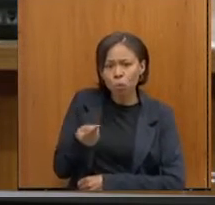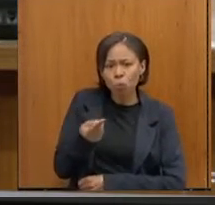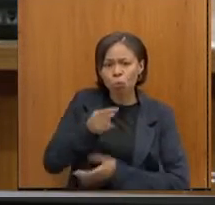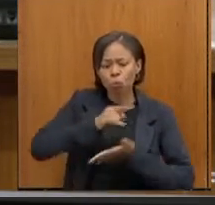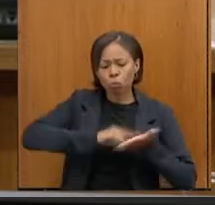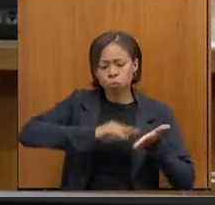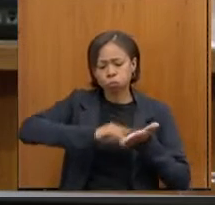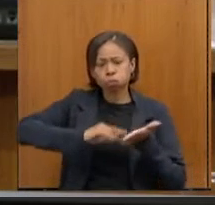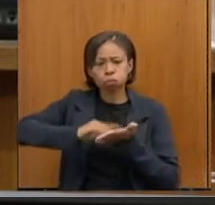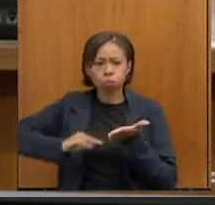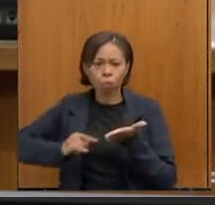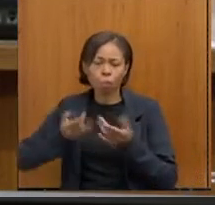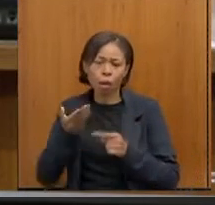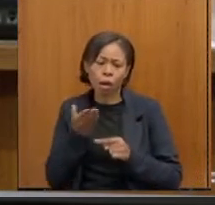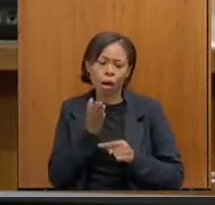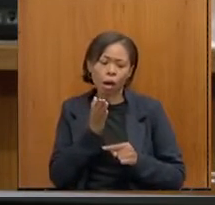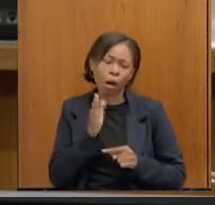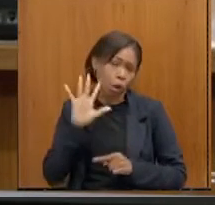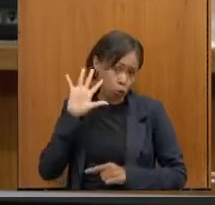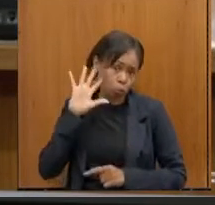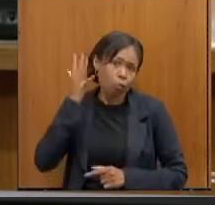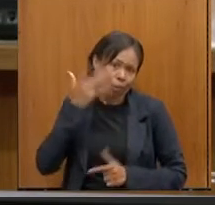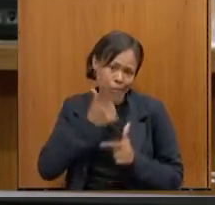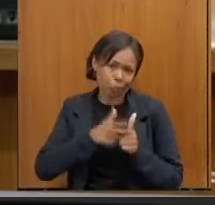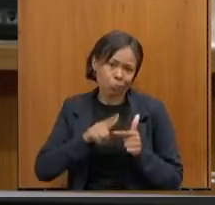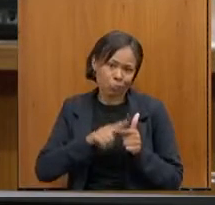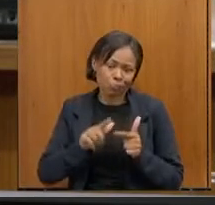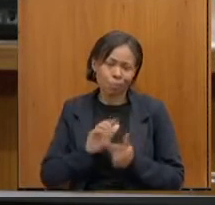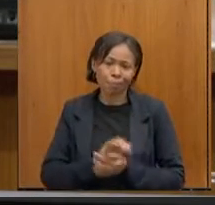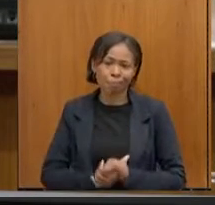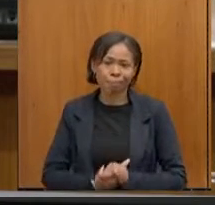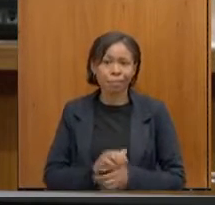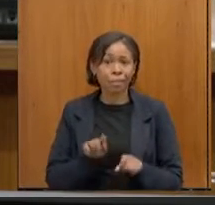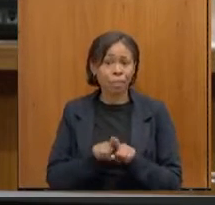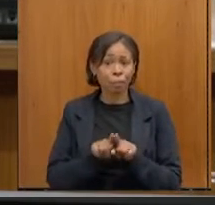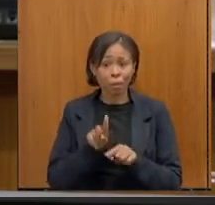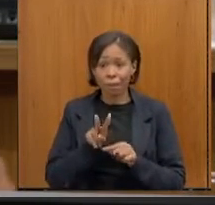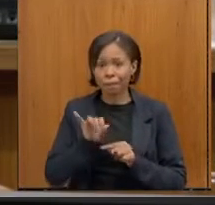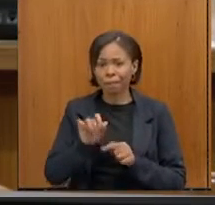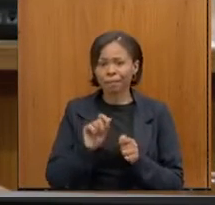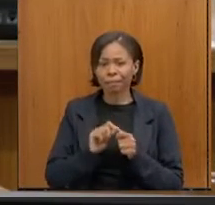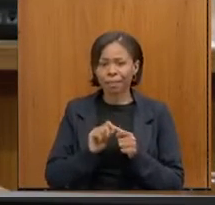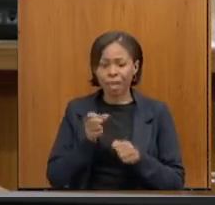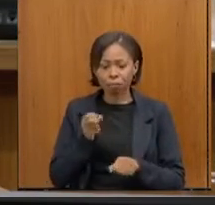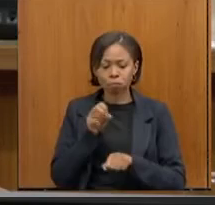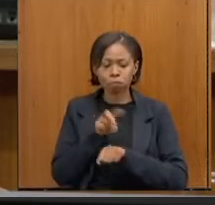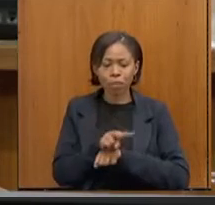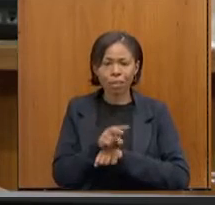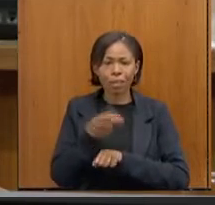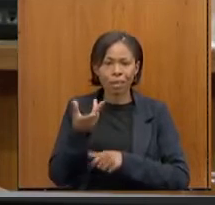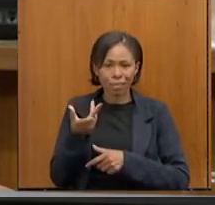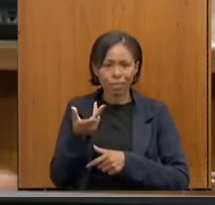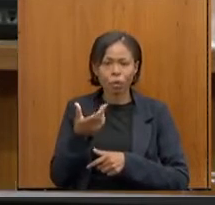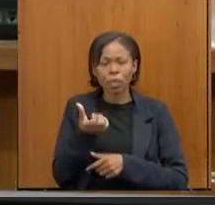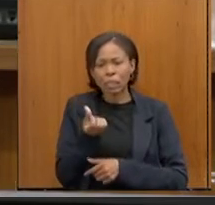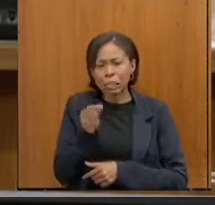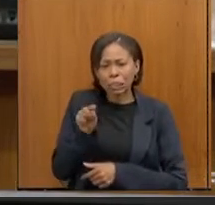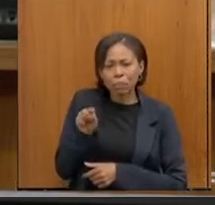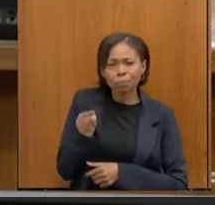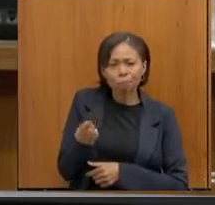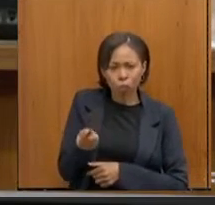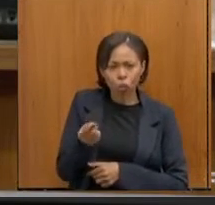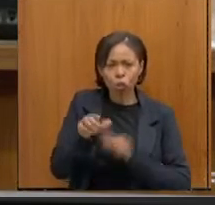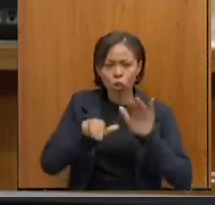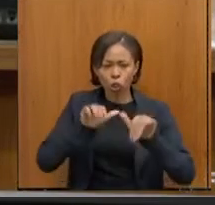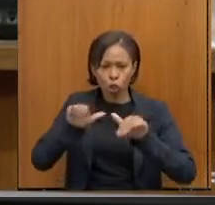para os mutuários hoje da Cohab vamos fazer via contratação os 10 mil títulos no estado tivemos